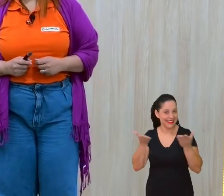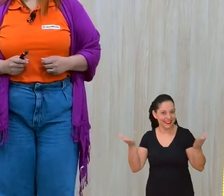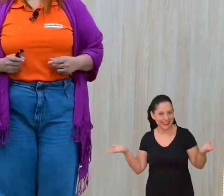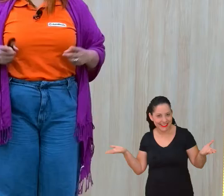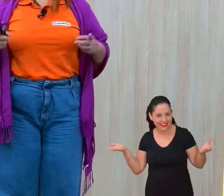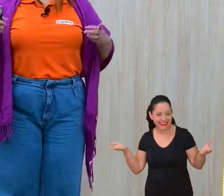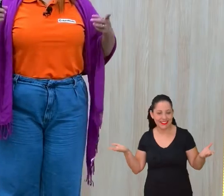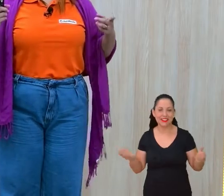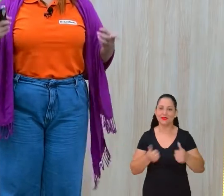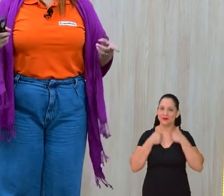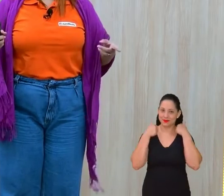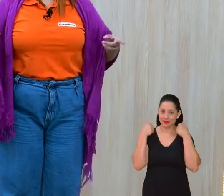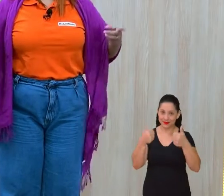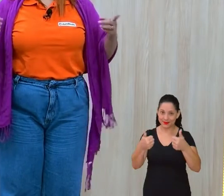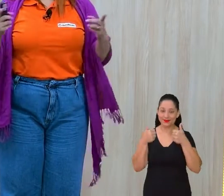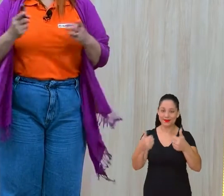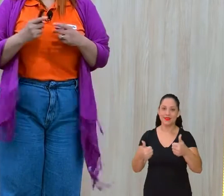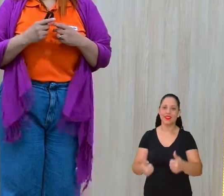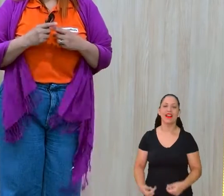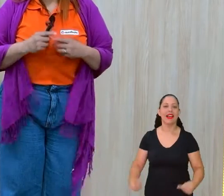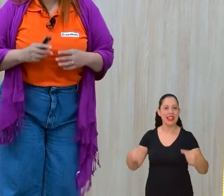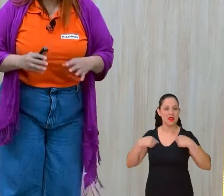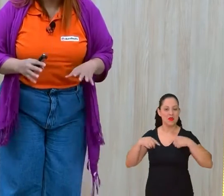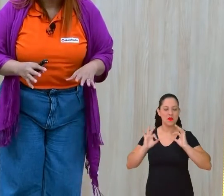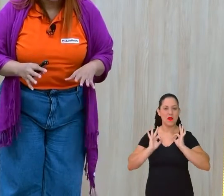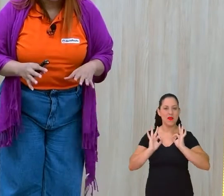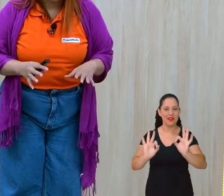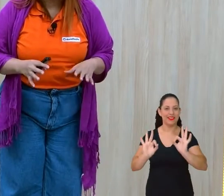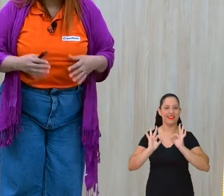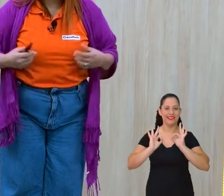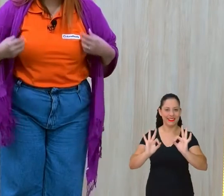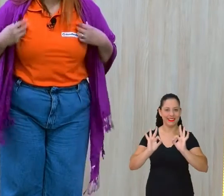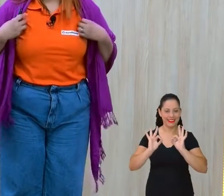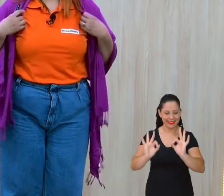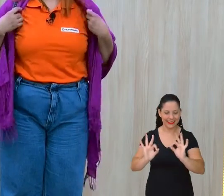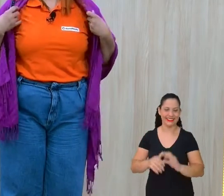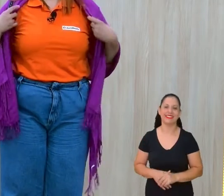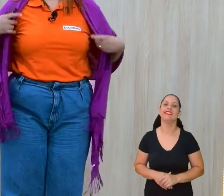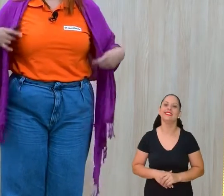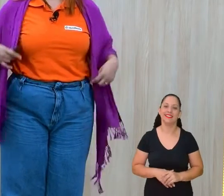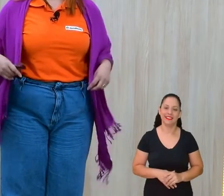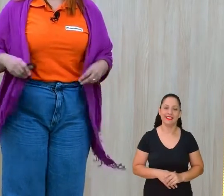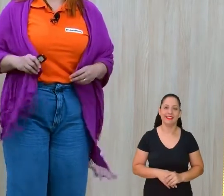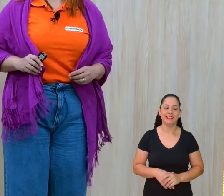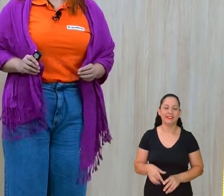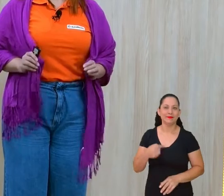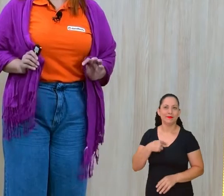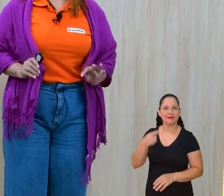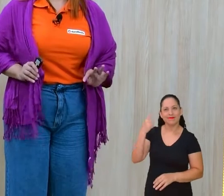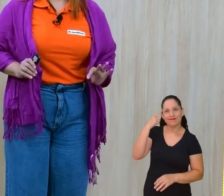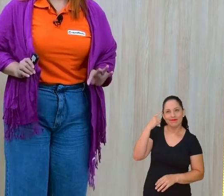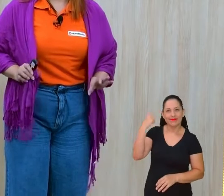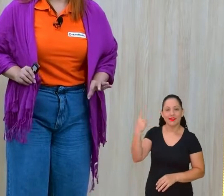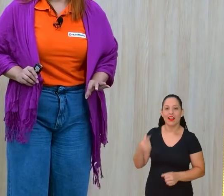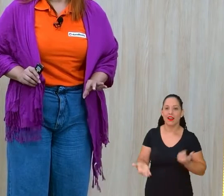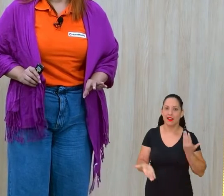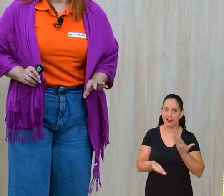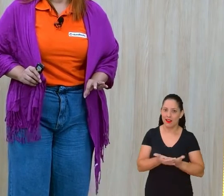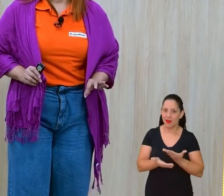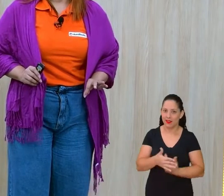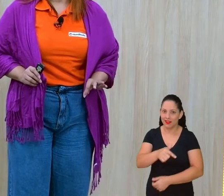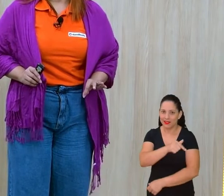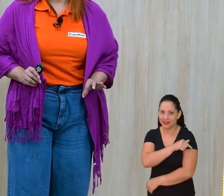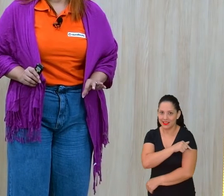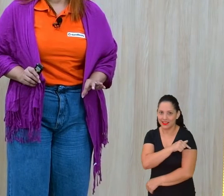pessoal! Como é que vocês estão? Eu estou ótima, minha gente! Quando eu imagino assim, vou dar aula ao